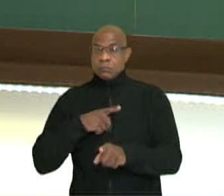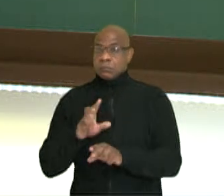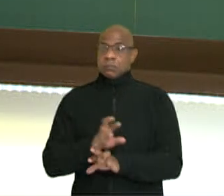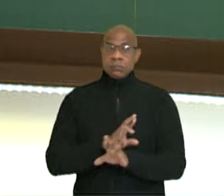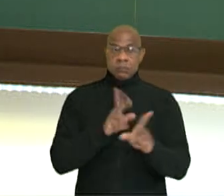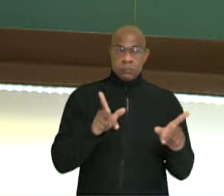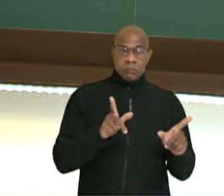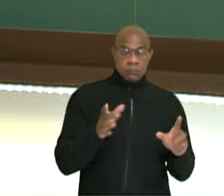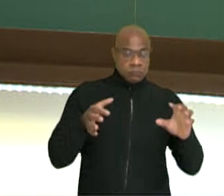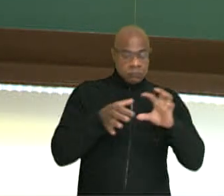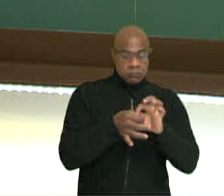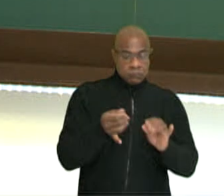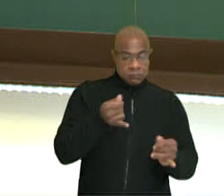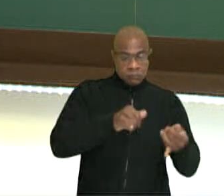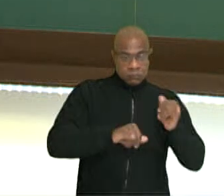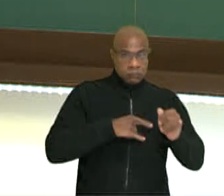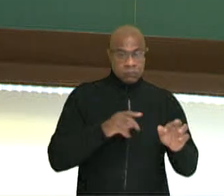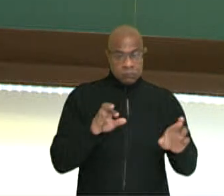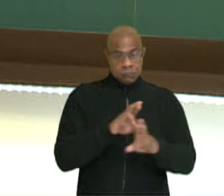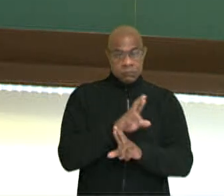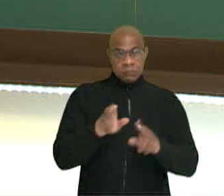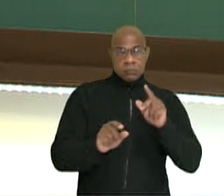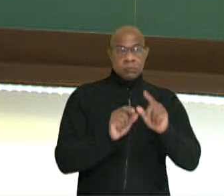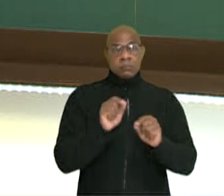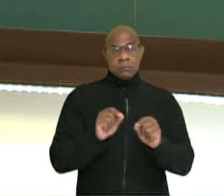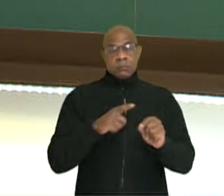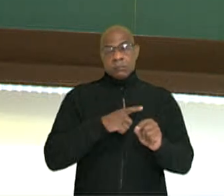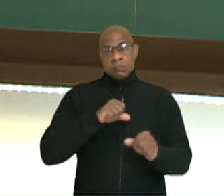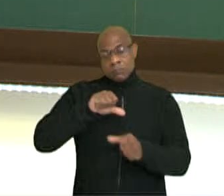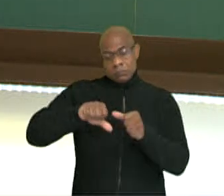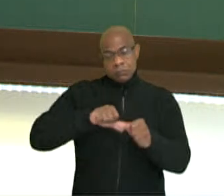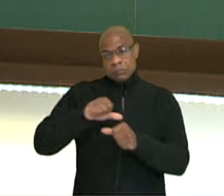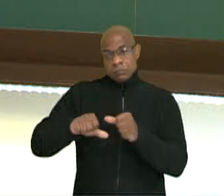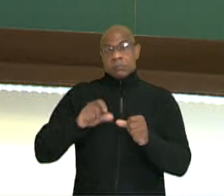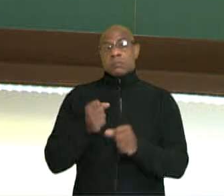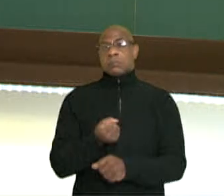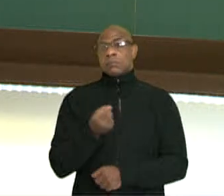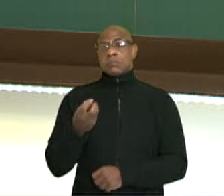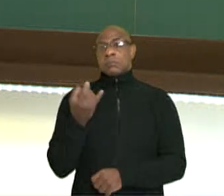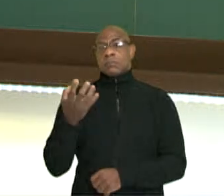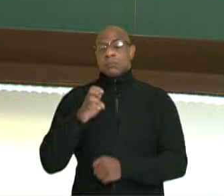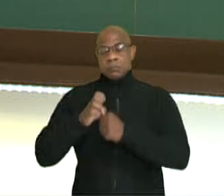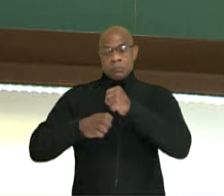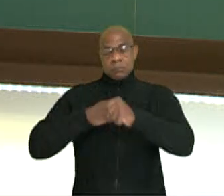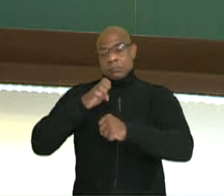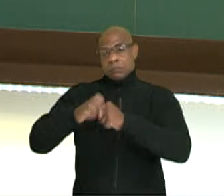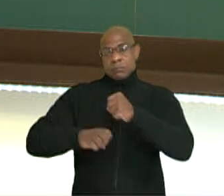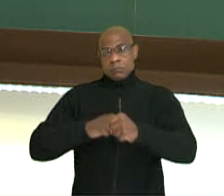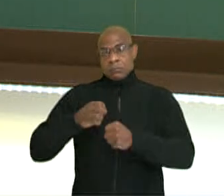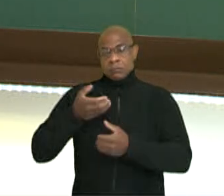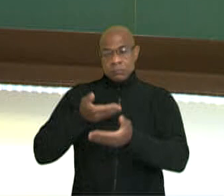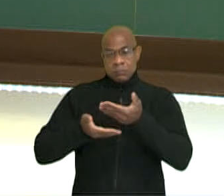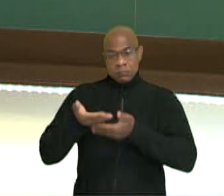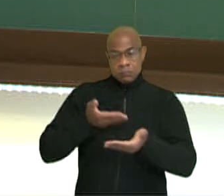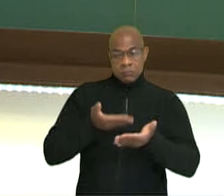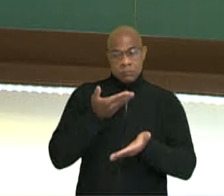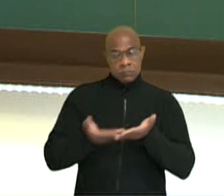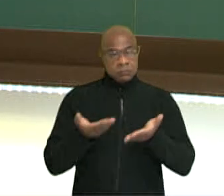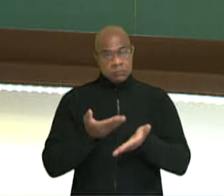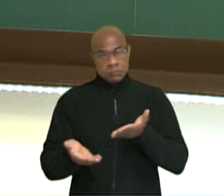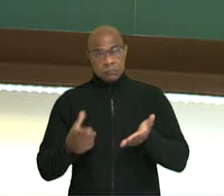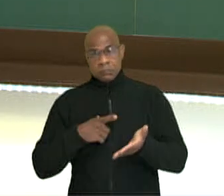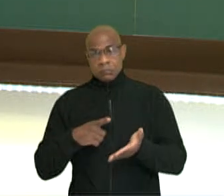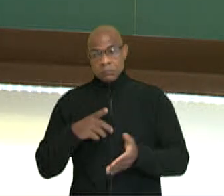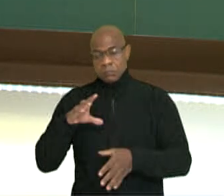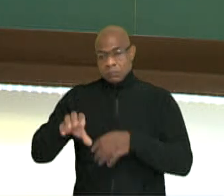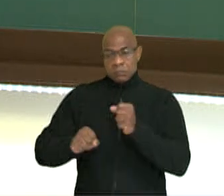aí e as ligações químicas estão relacionadas com as mudanças nas quantidades de elétrons, trocas, ganhos ou perdas para buscar